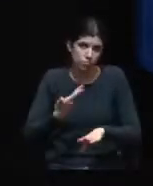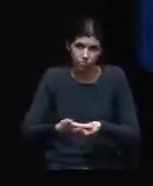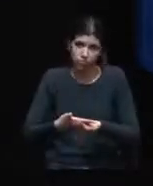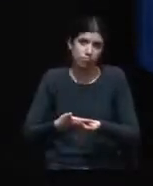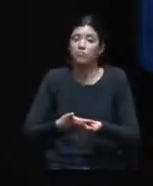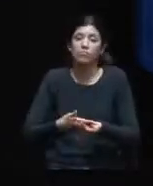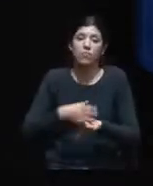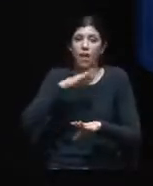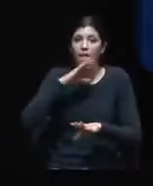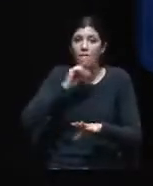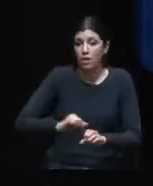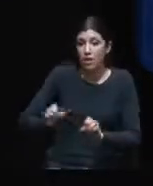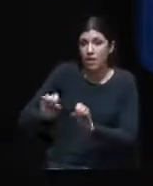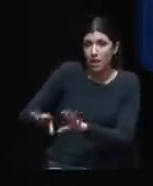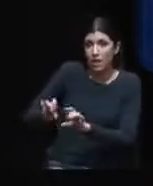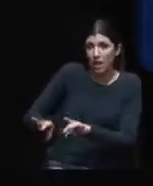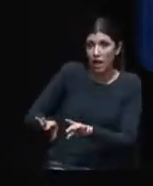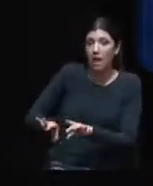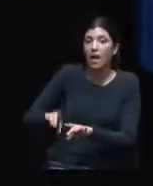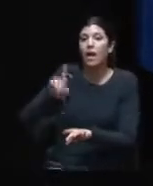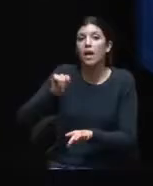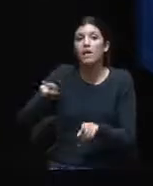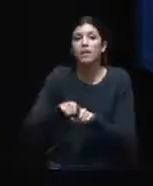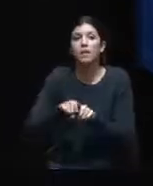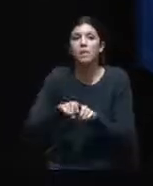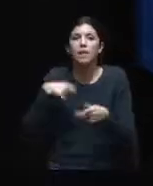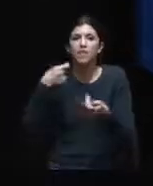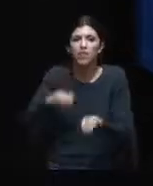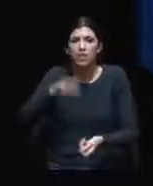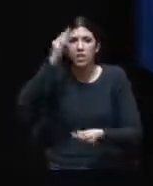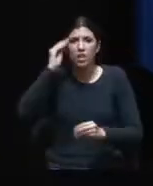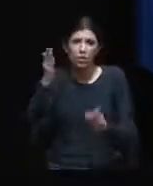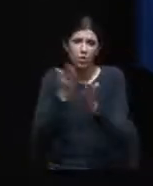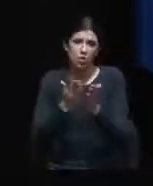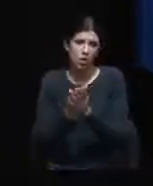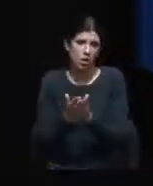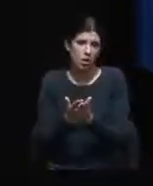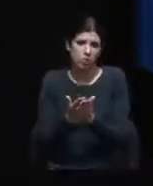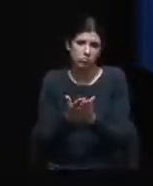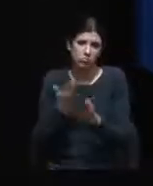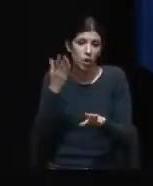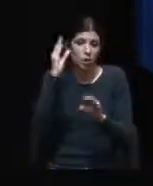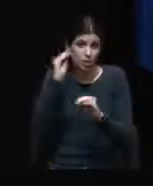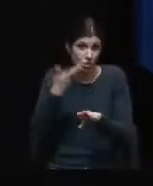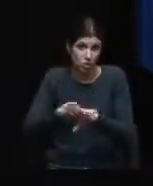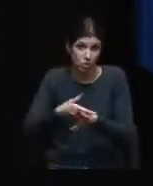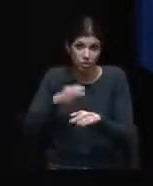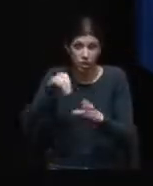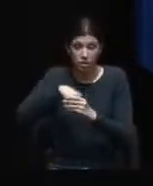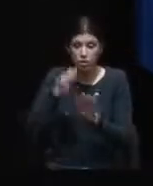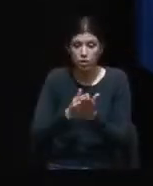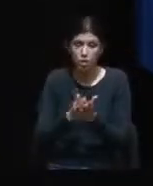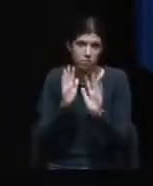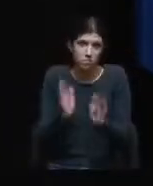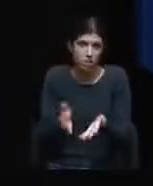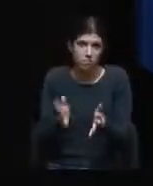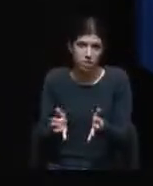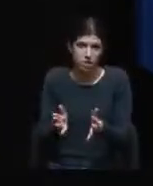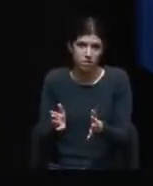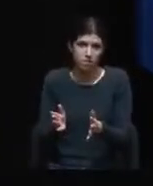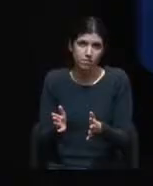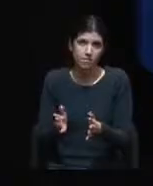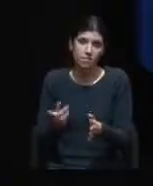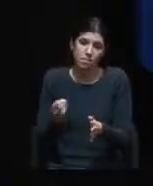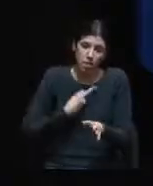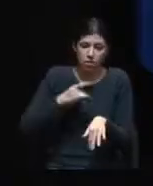familiar, sem esquecer a necessidade de investir na educação sexual nas escolas, imprescindível para esclarecer, sensibilizar